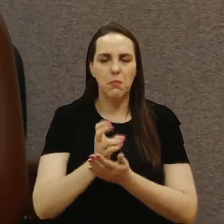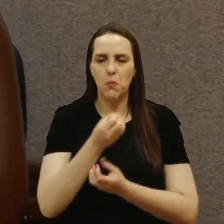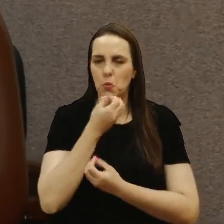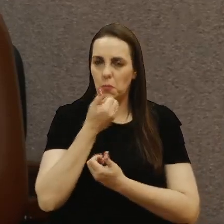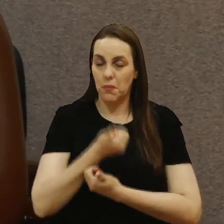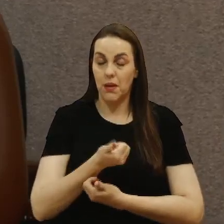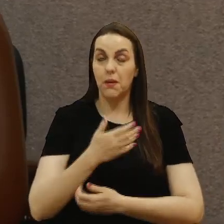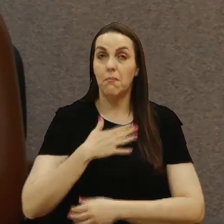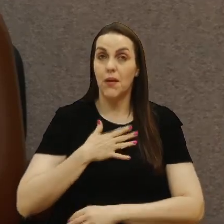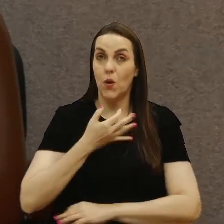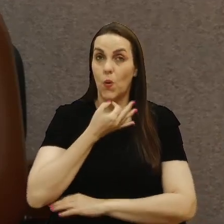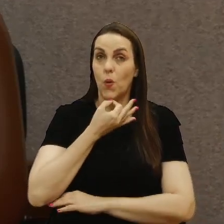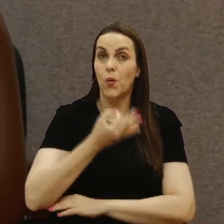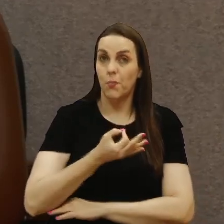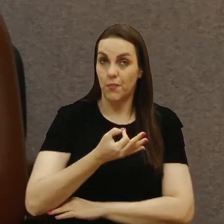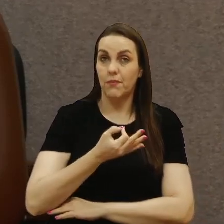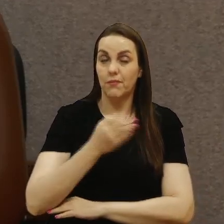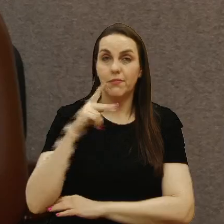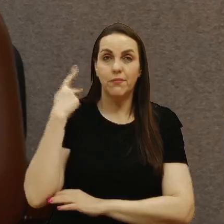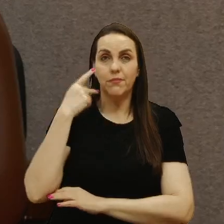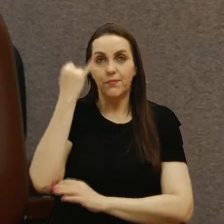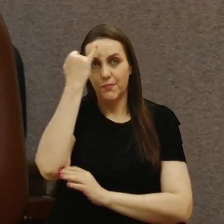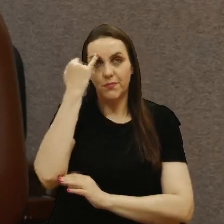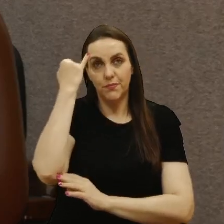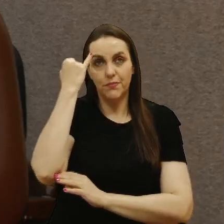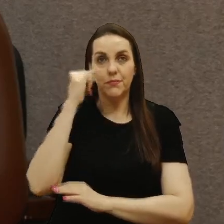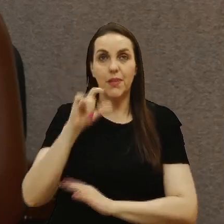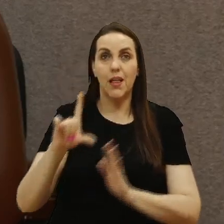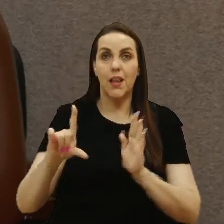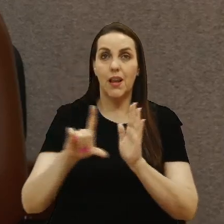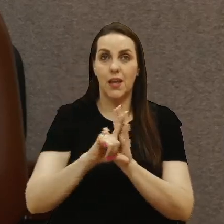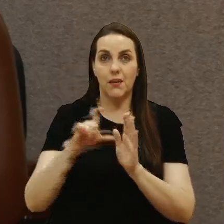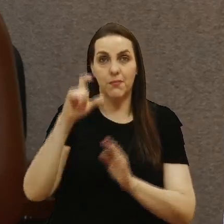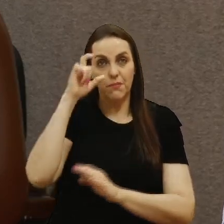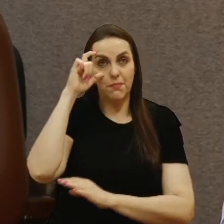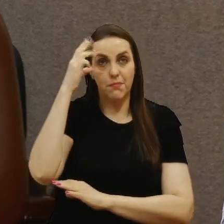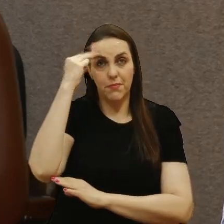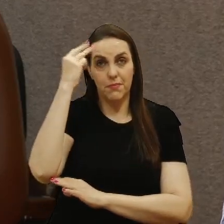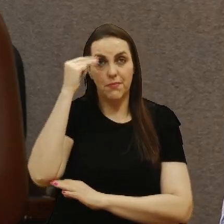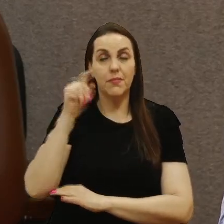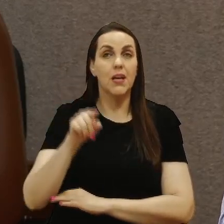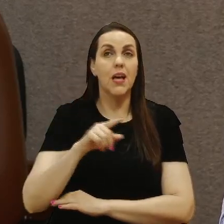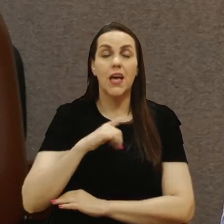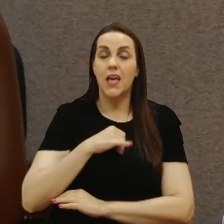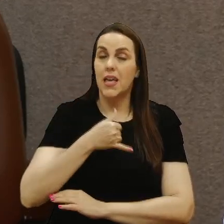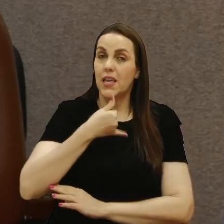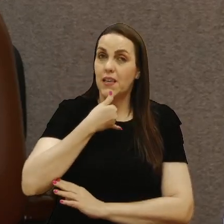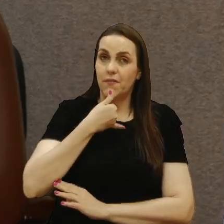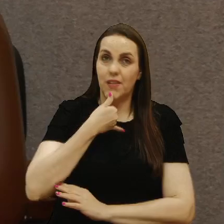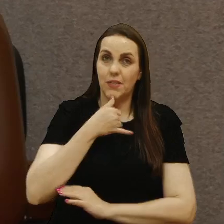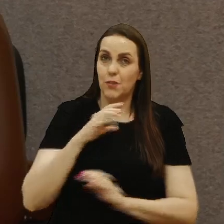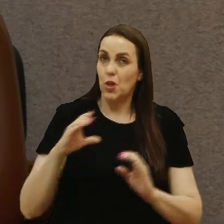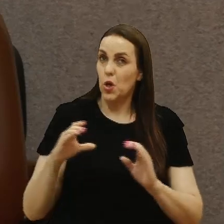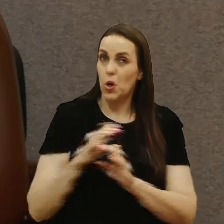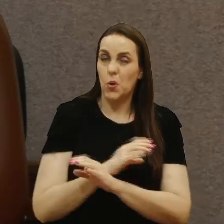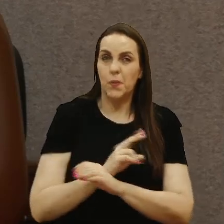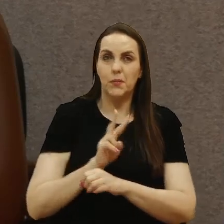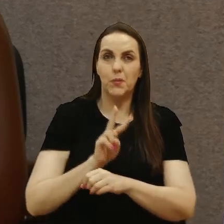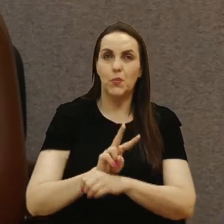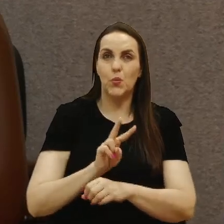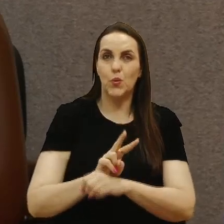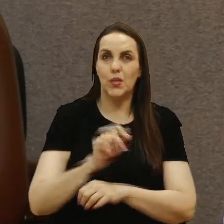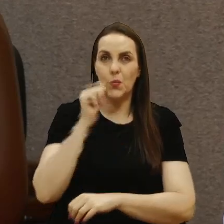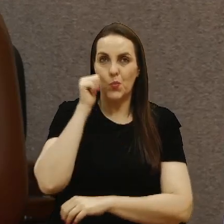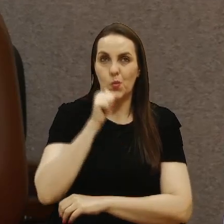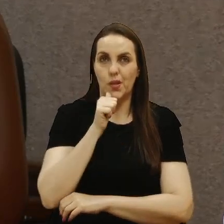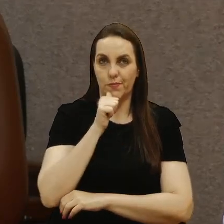Zé D'Ambrosio, a Lei Maria da Penha, infelizmente, ela não protege totalmente a mulher, porque a maioria desses dados que o